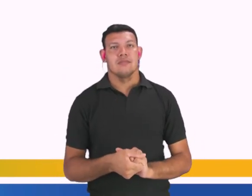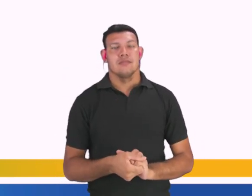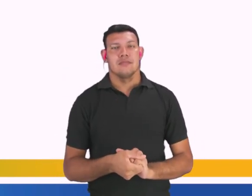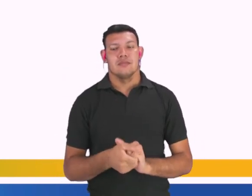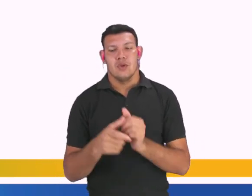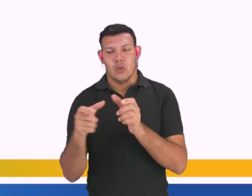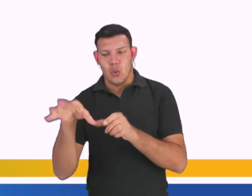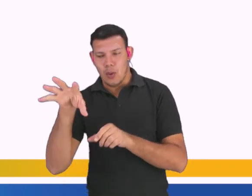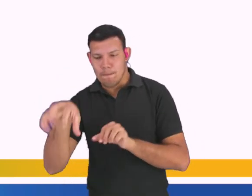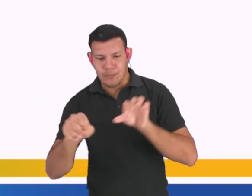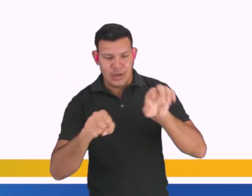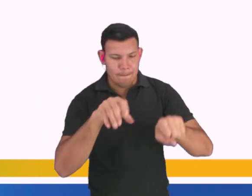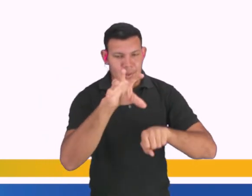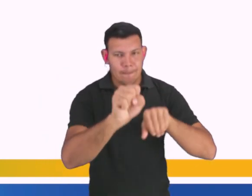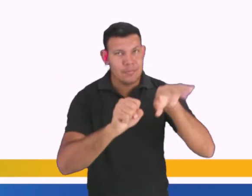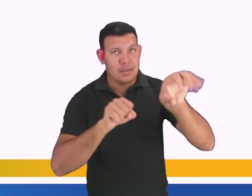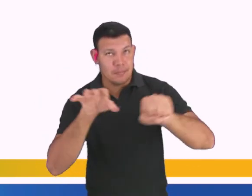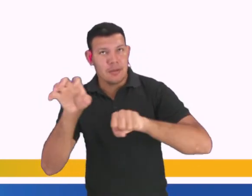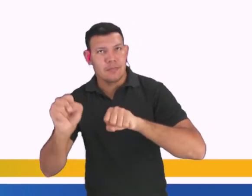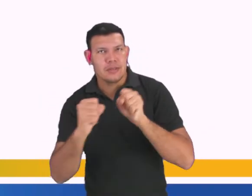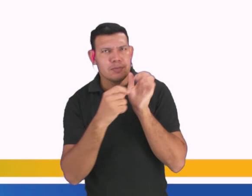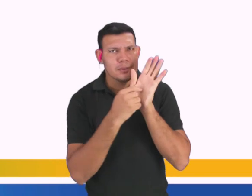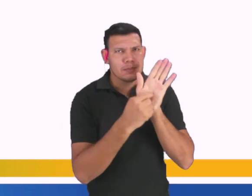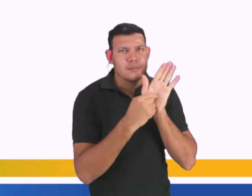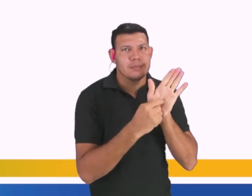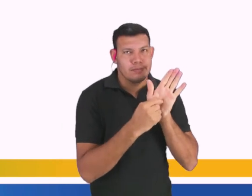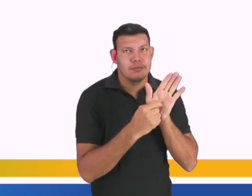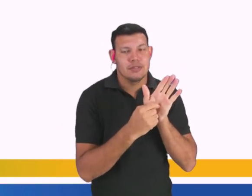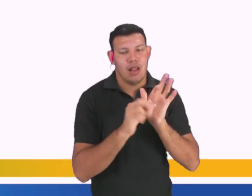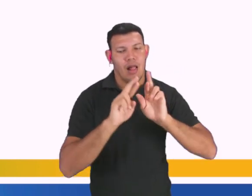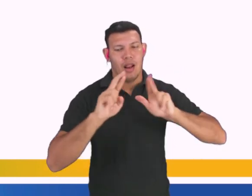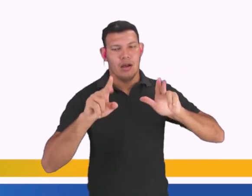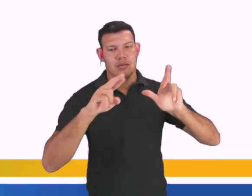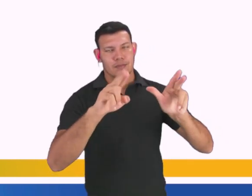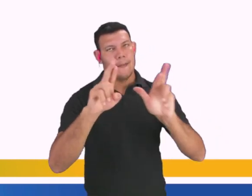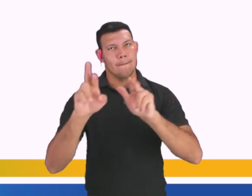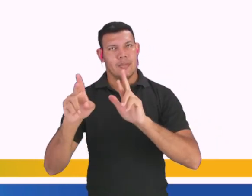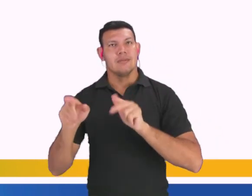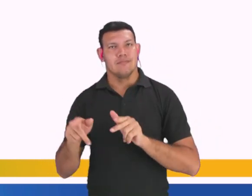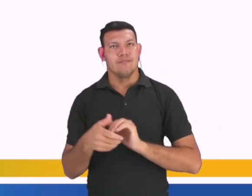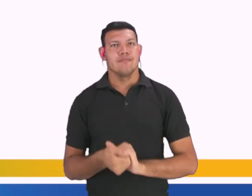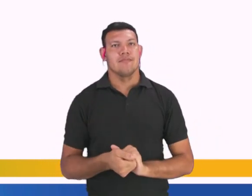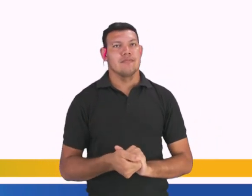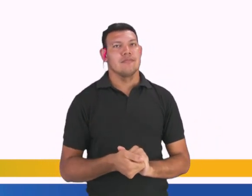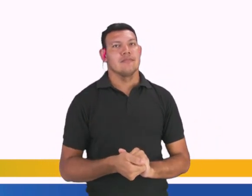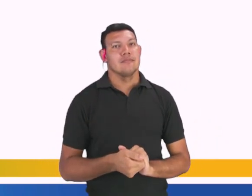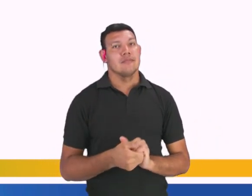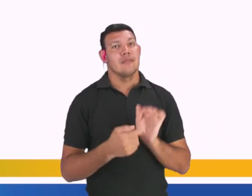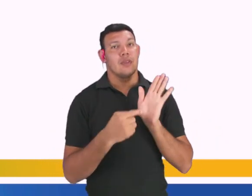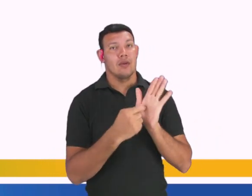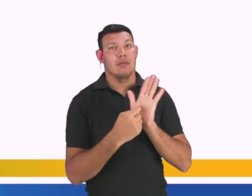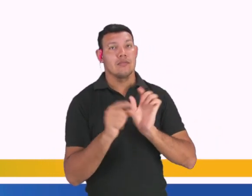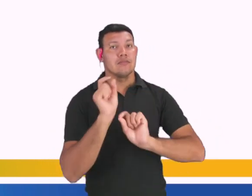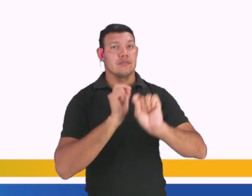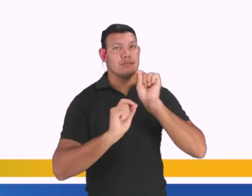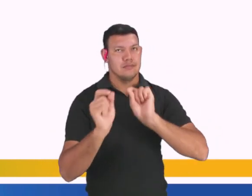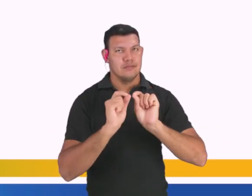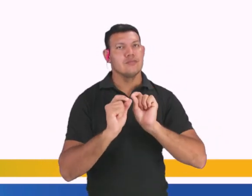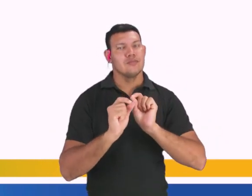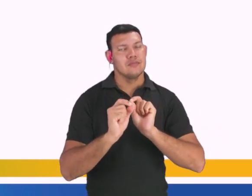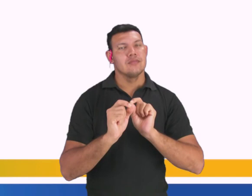elas por terem sido coletadas em pontos diferentes, né, a demanda de oxigênio ela vai